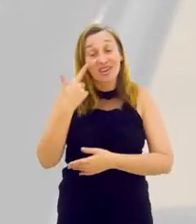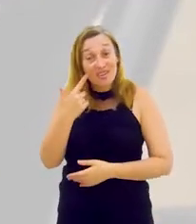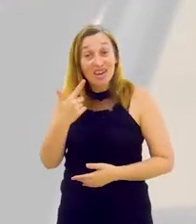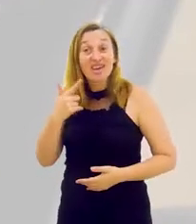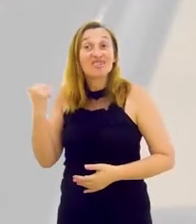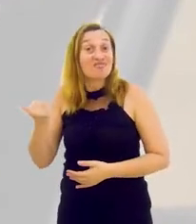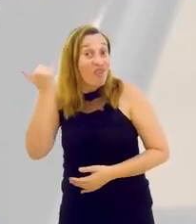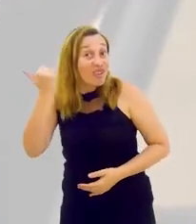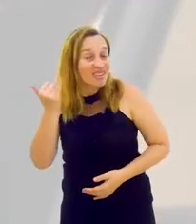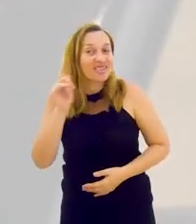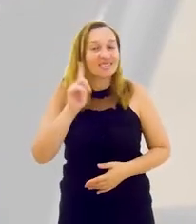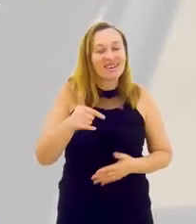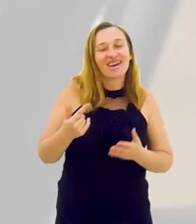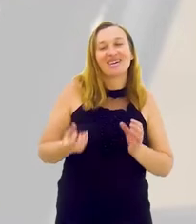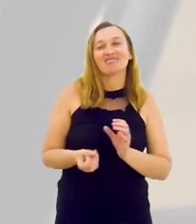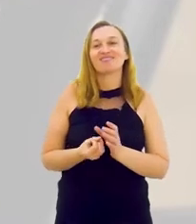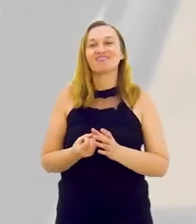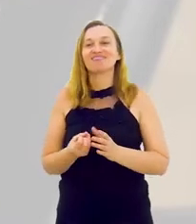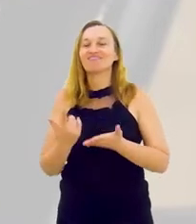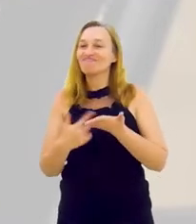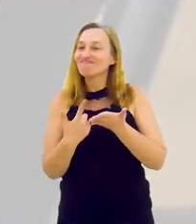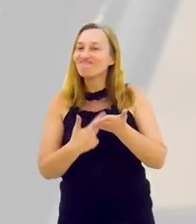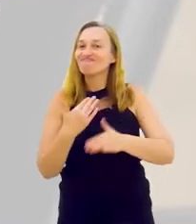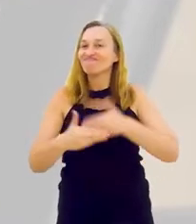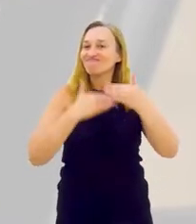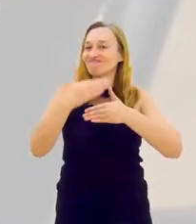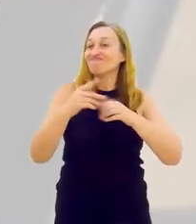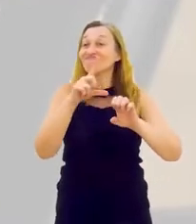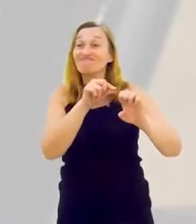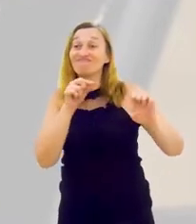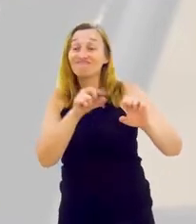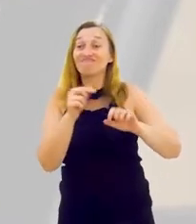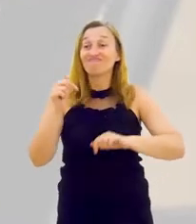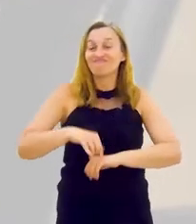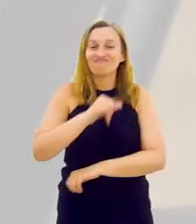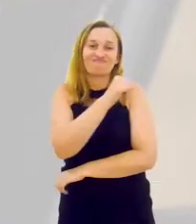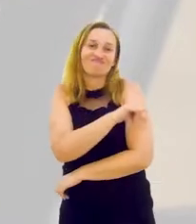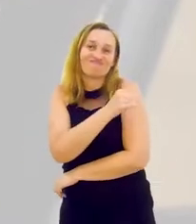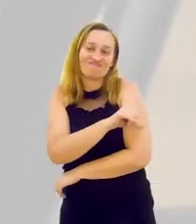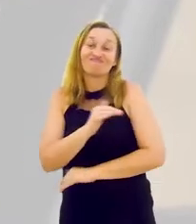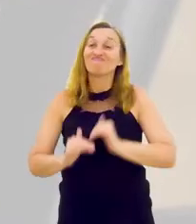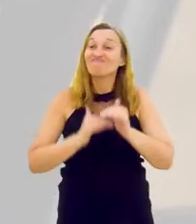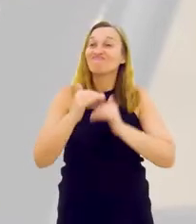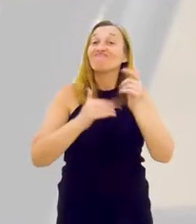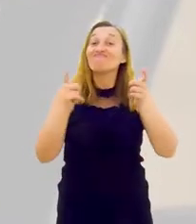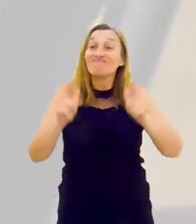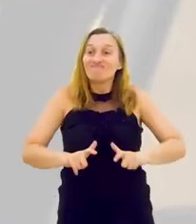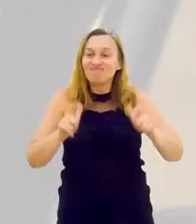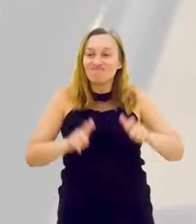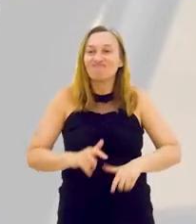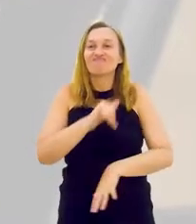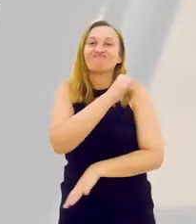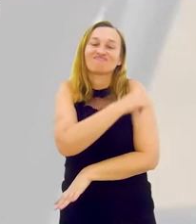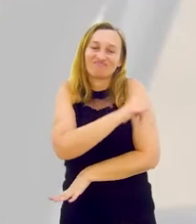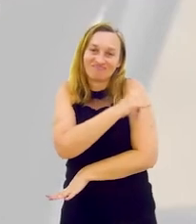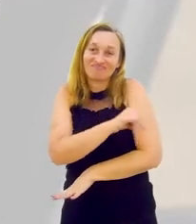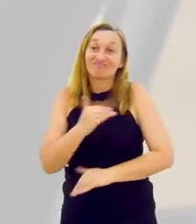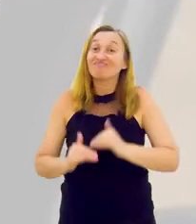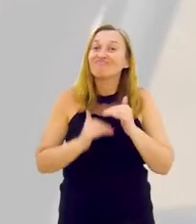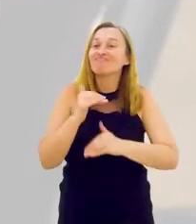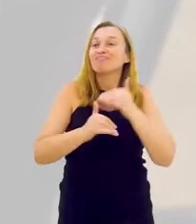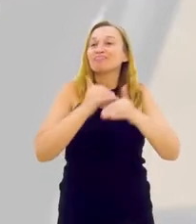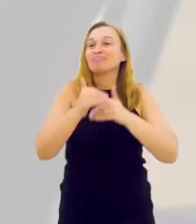quanto importante essa publicação para o desenvolvimento do empreendedorismo aqui no Rio de Janeiro, para o desenvolvimento local aqui no Janeiro,